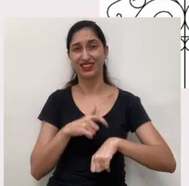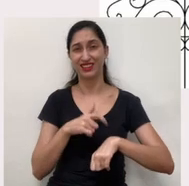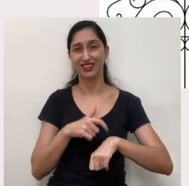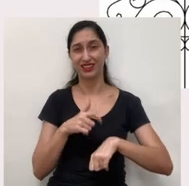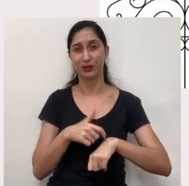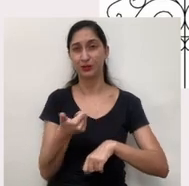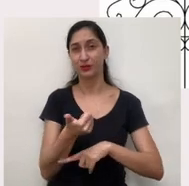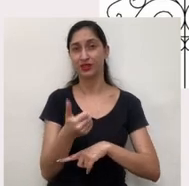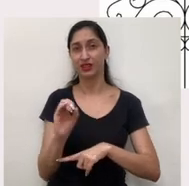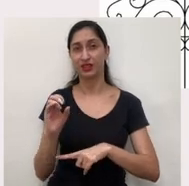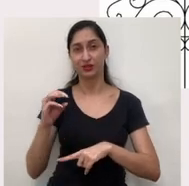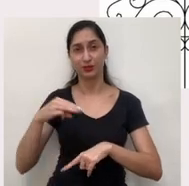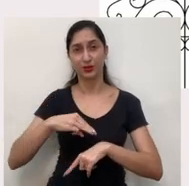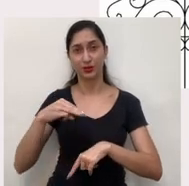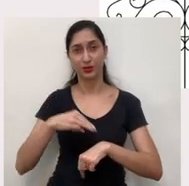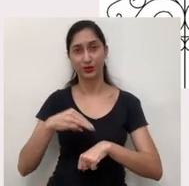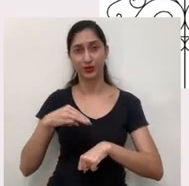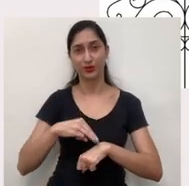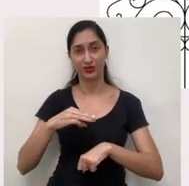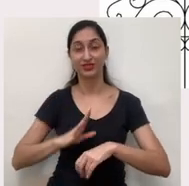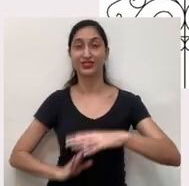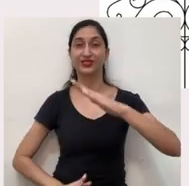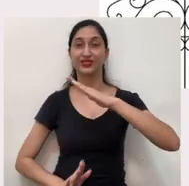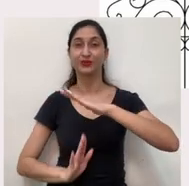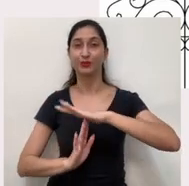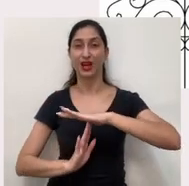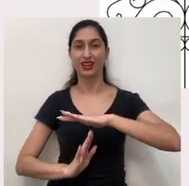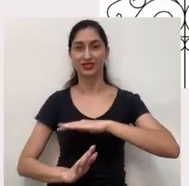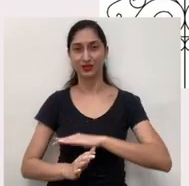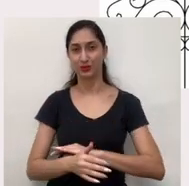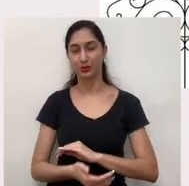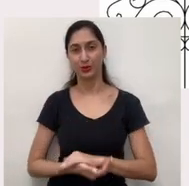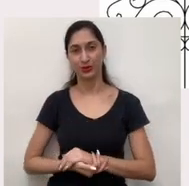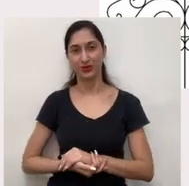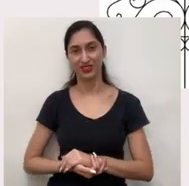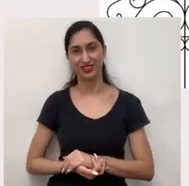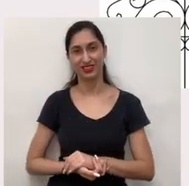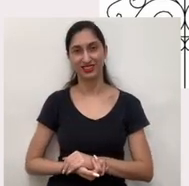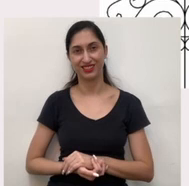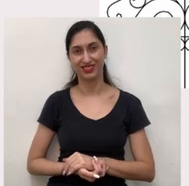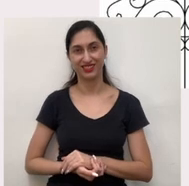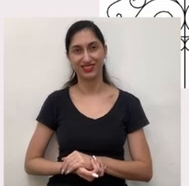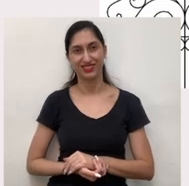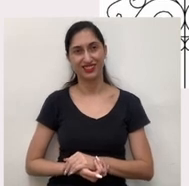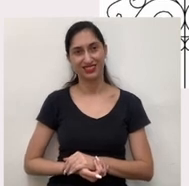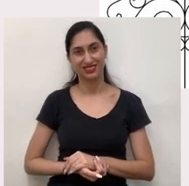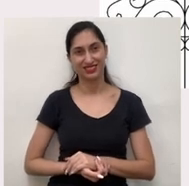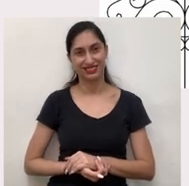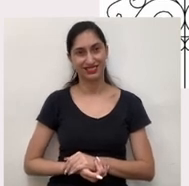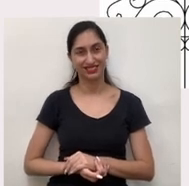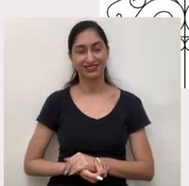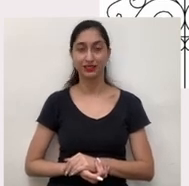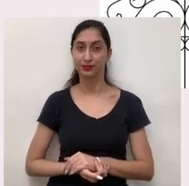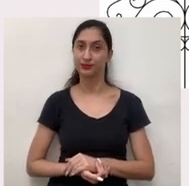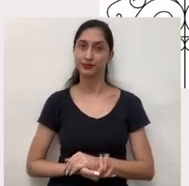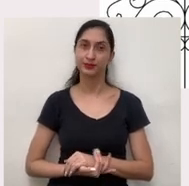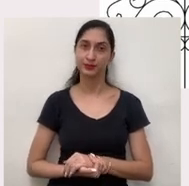ainda 10 minutos para aquele 10 marco que eu ia minutos te do mar. alertar. Então, vai dar tempo. Beleza, está dando certo. Então.